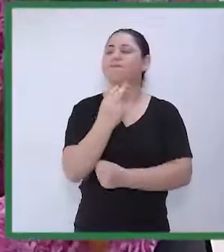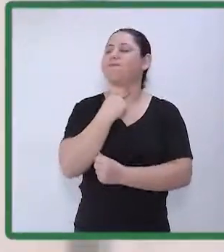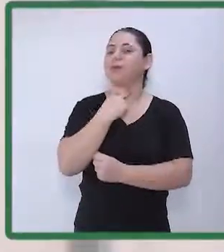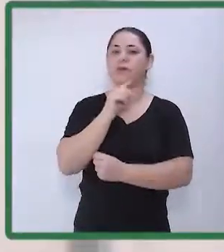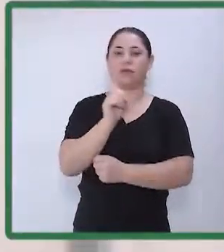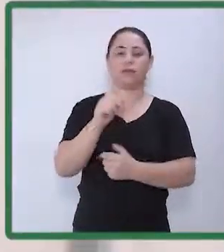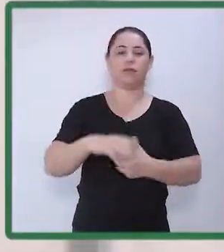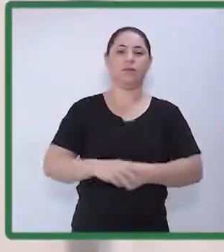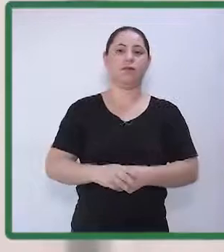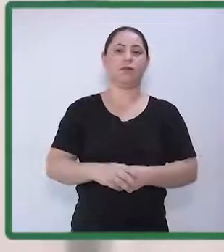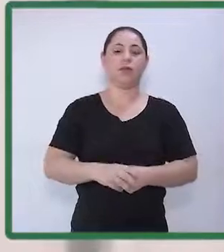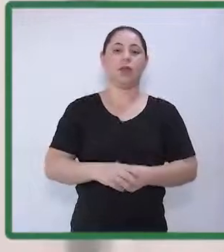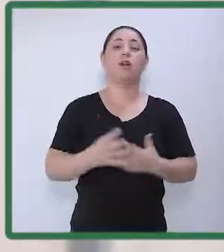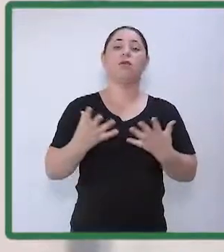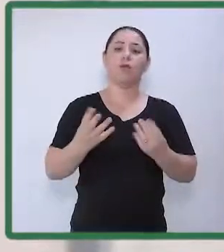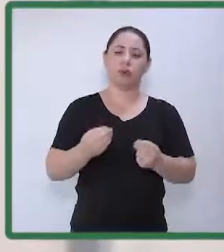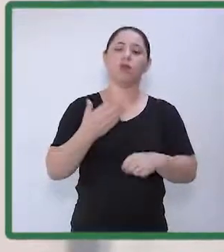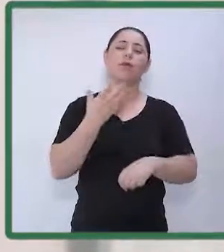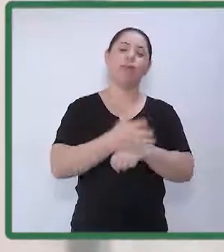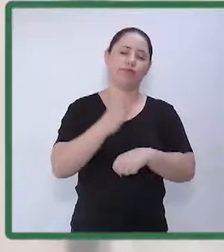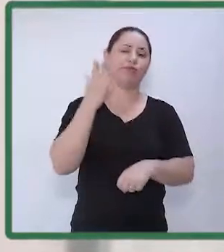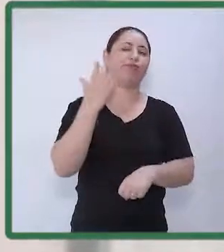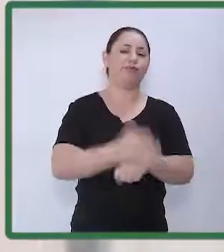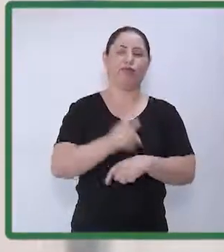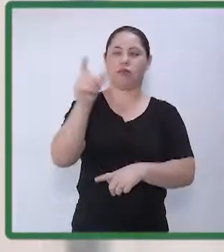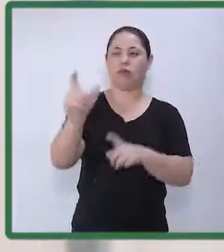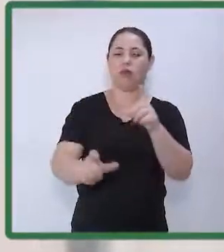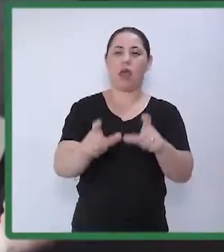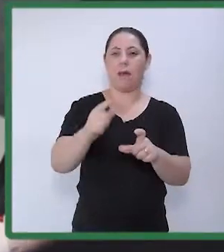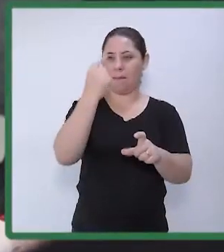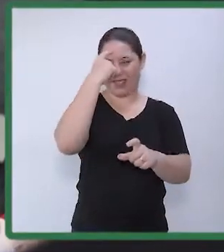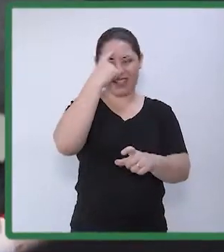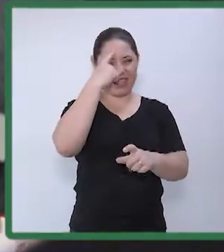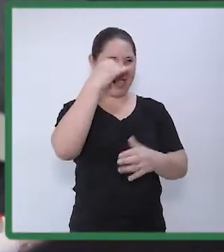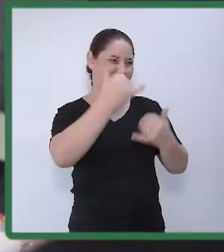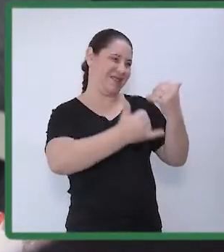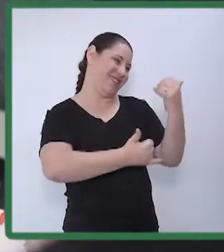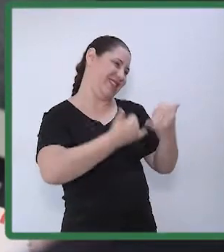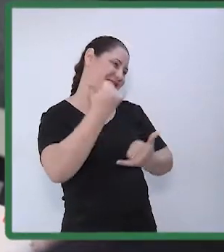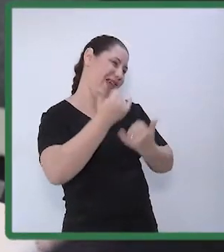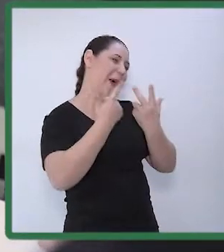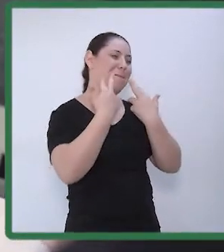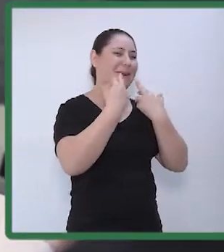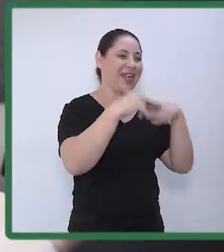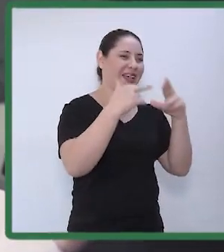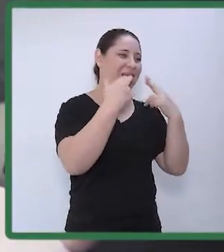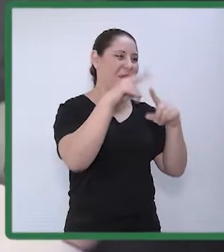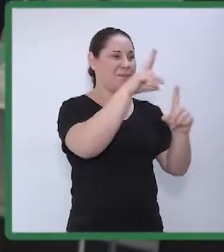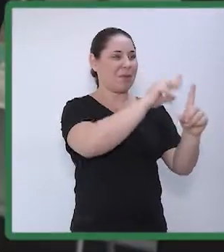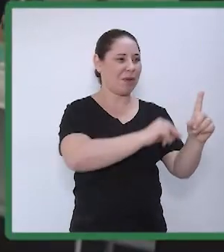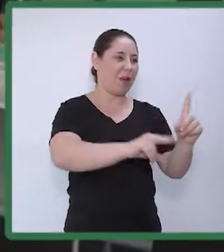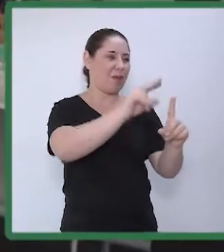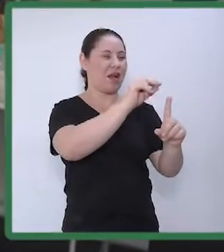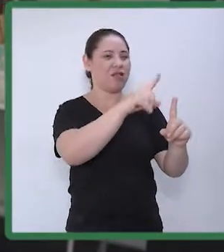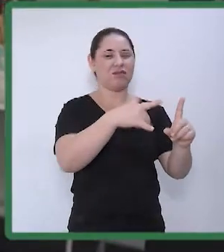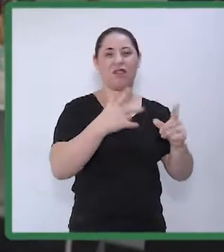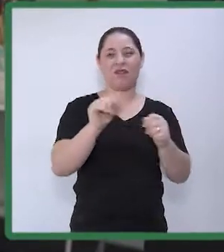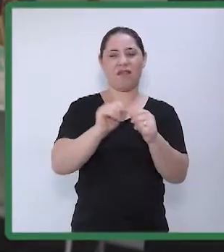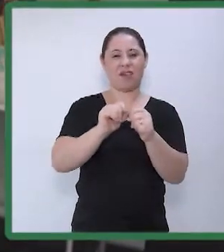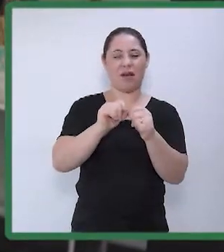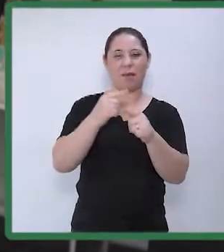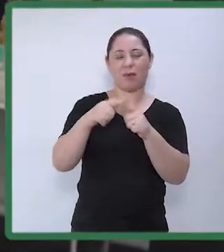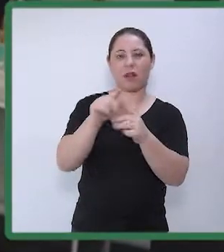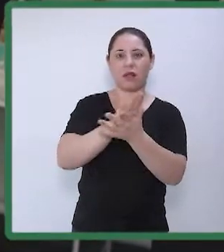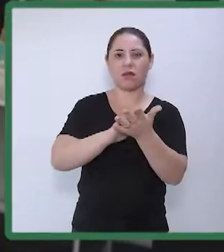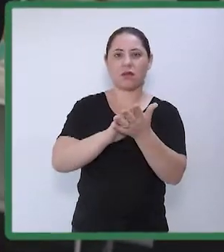né? E que muita gente pratica, infelizmente, achando que é uma brincadeirinha que não